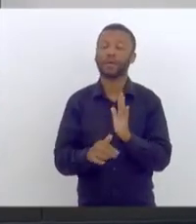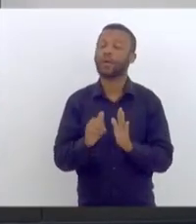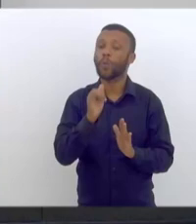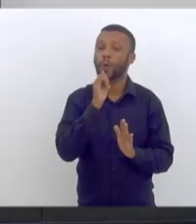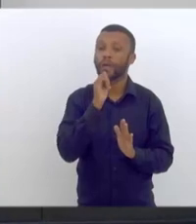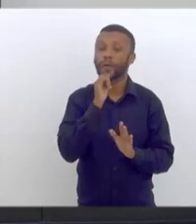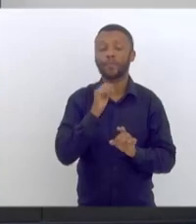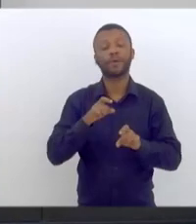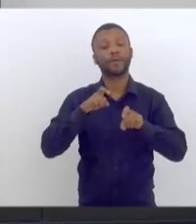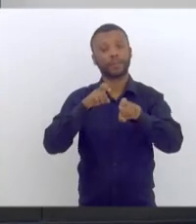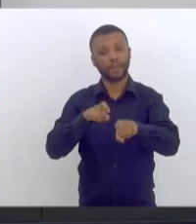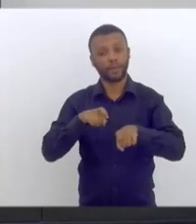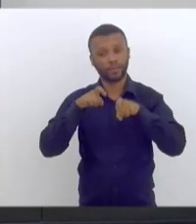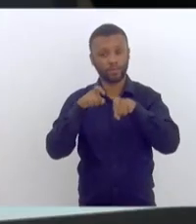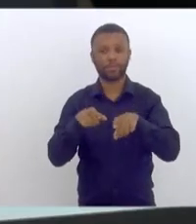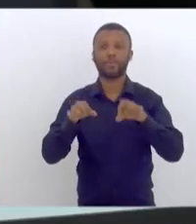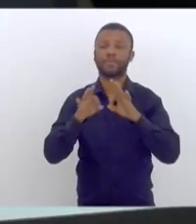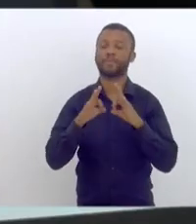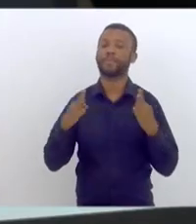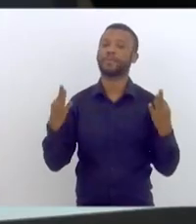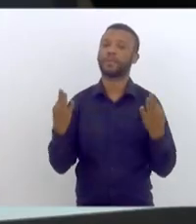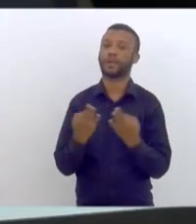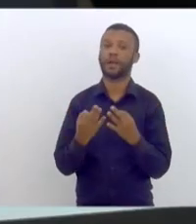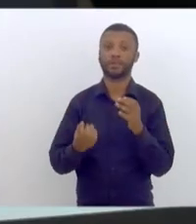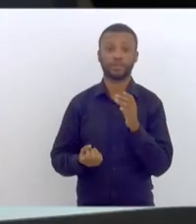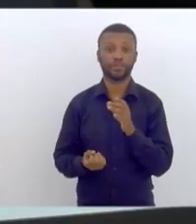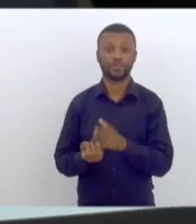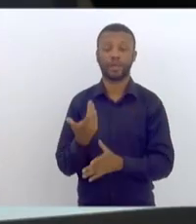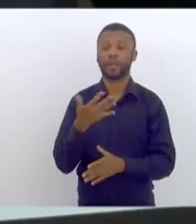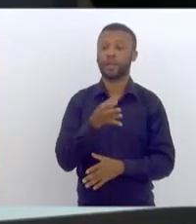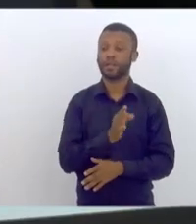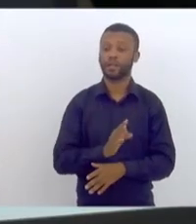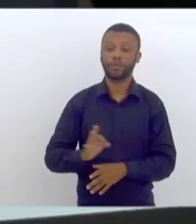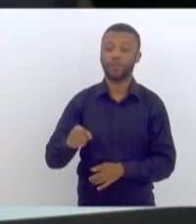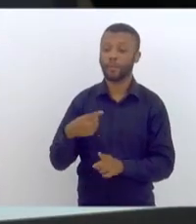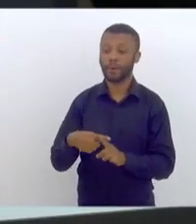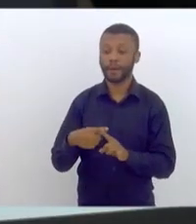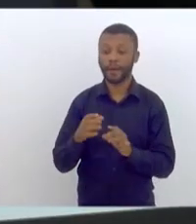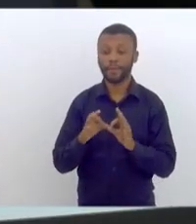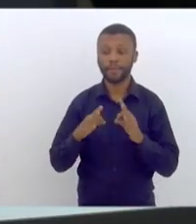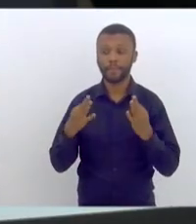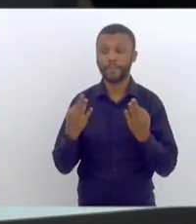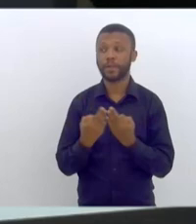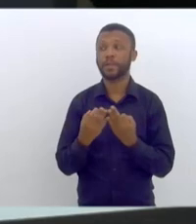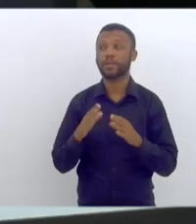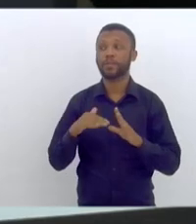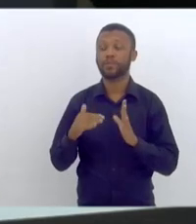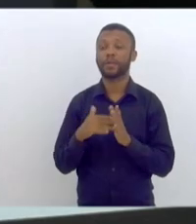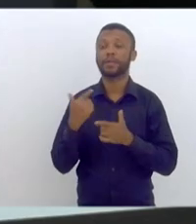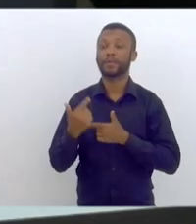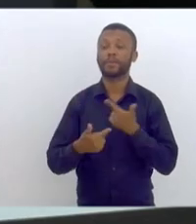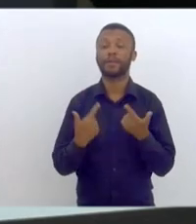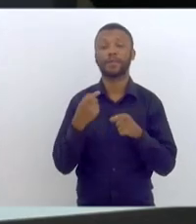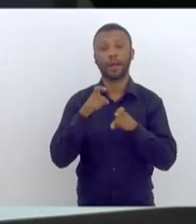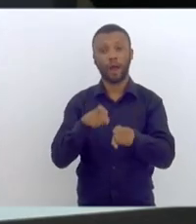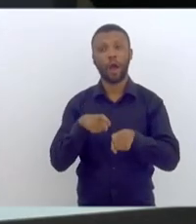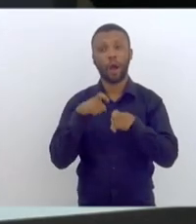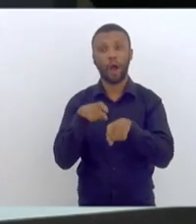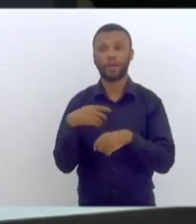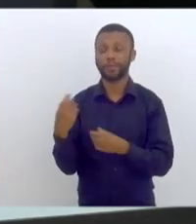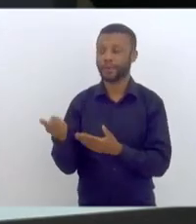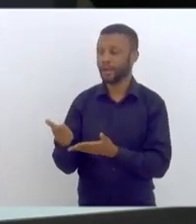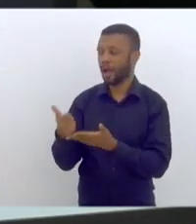na agricultura familiar não se gera nenhum emprego porque a família toda trabalha na roça e não é para gerar emprego para dar o sustento daquela família